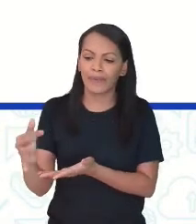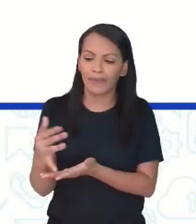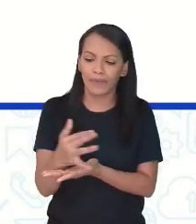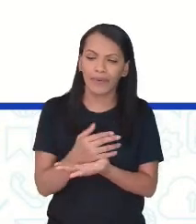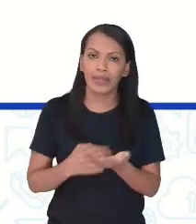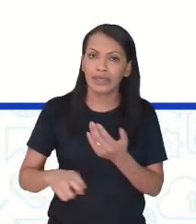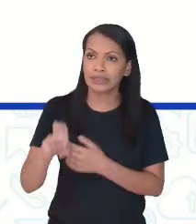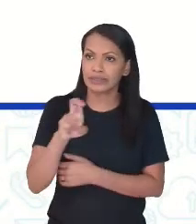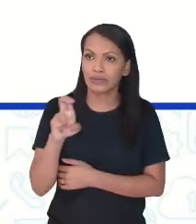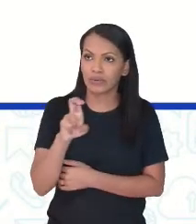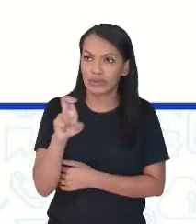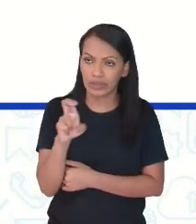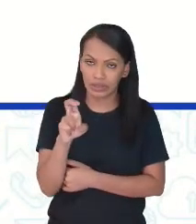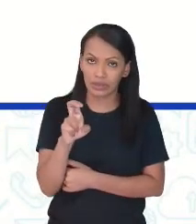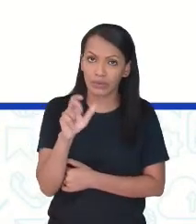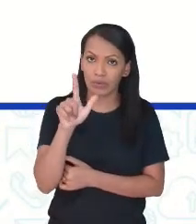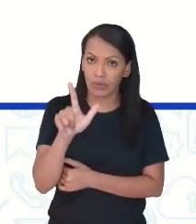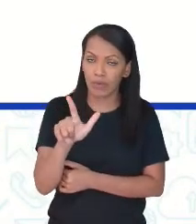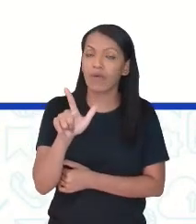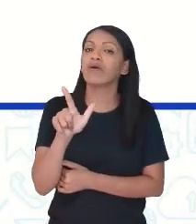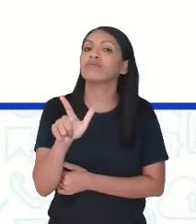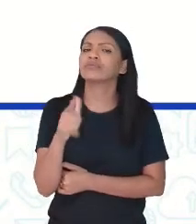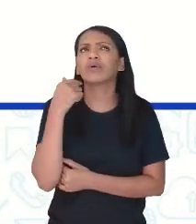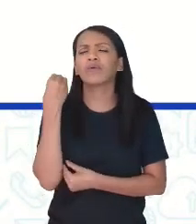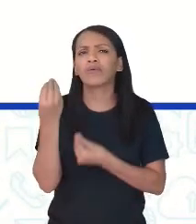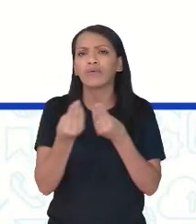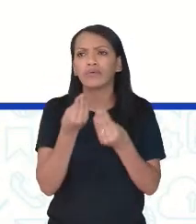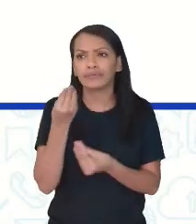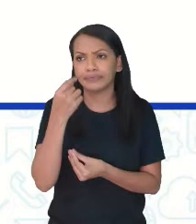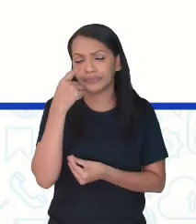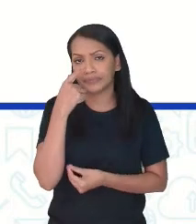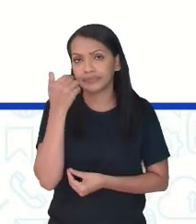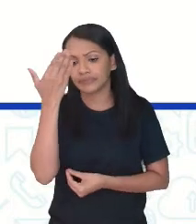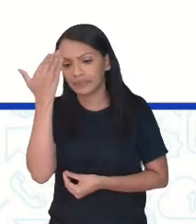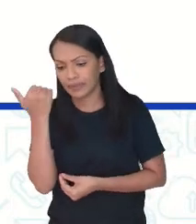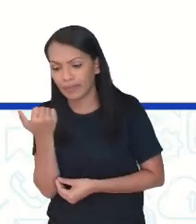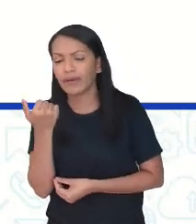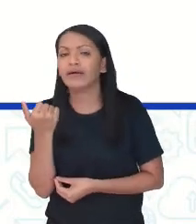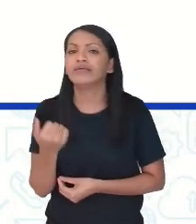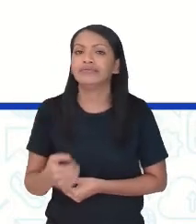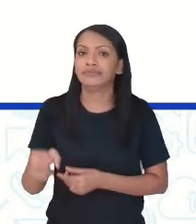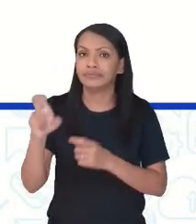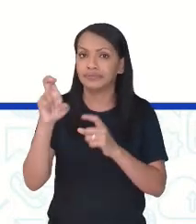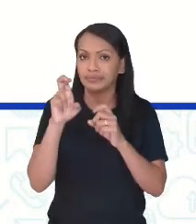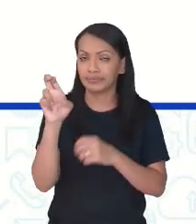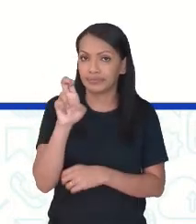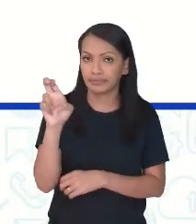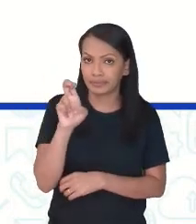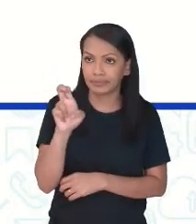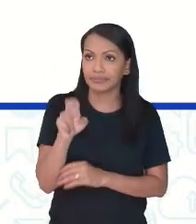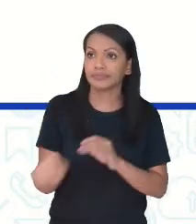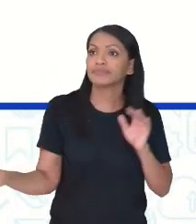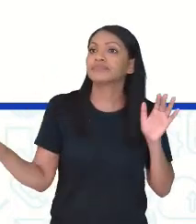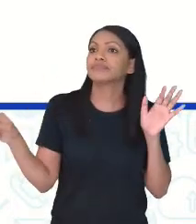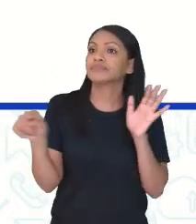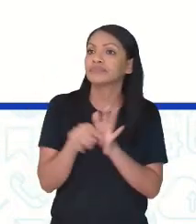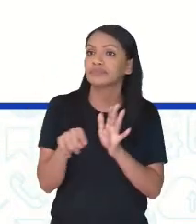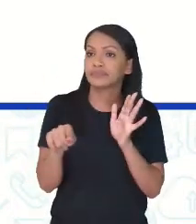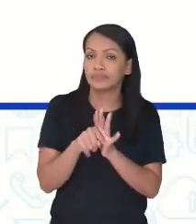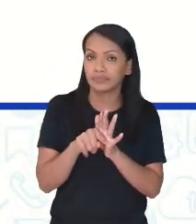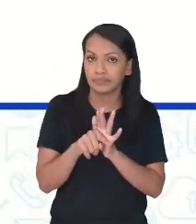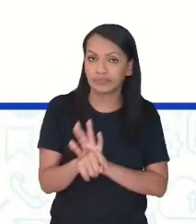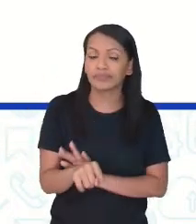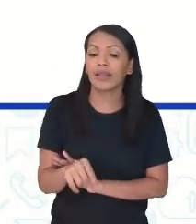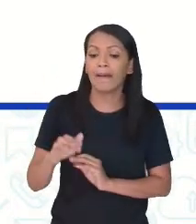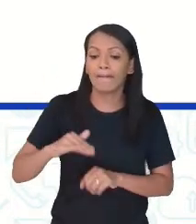15 litros a mais do que Carol. Então, qual é o primeiro passo? Pegar a soma e subtrair por essa quantidade aí a